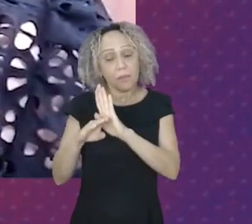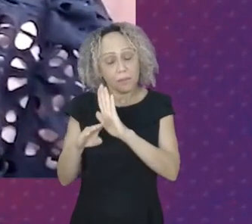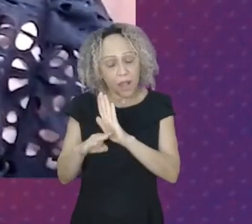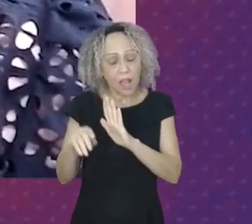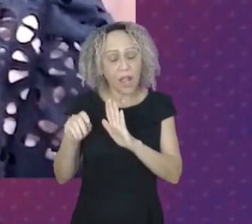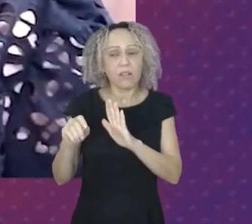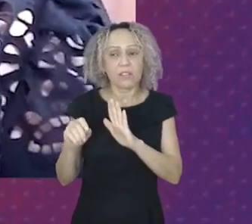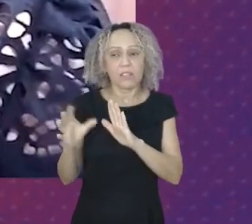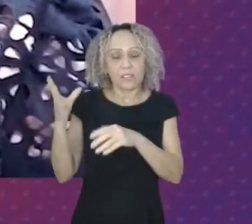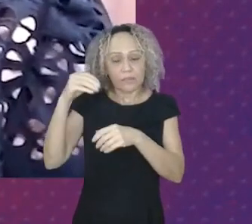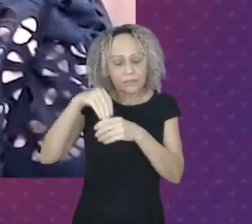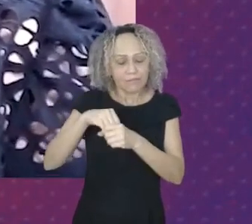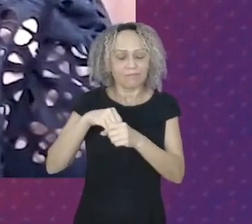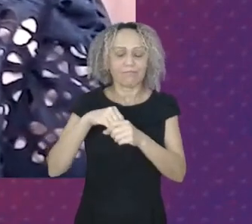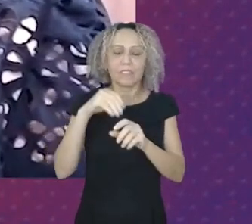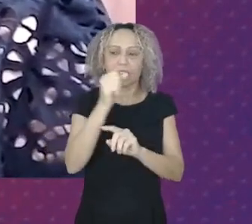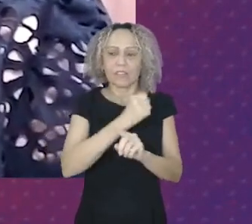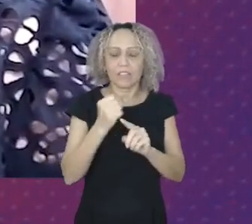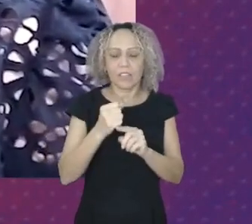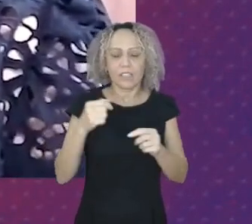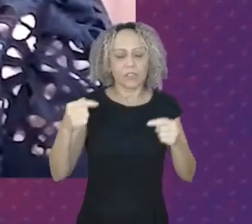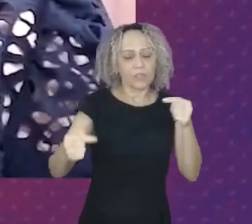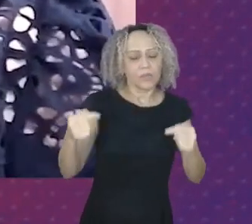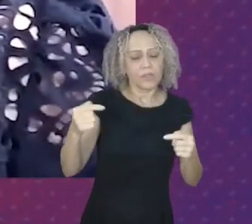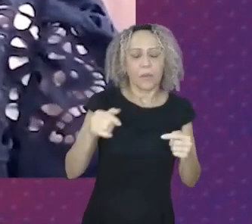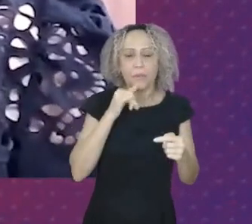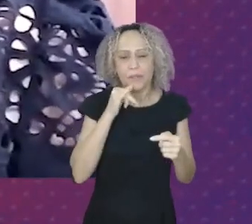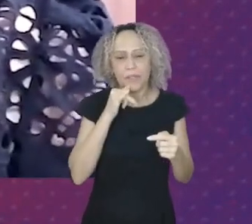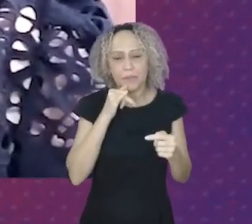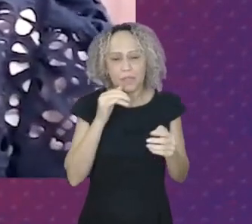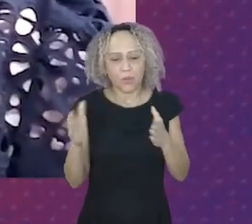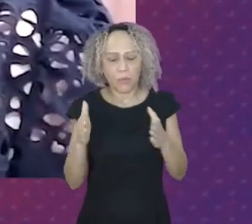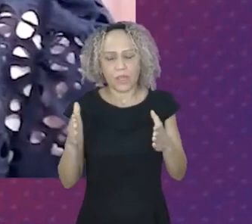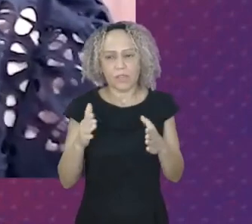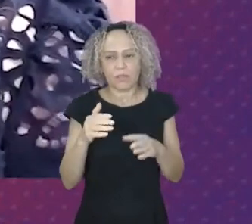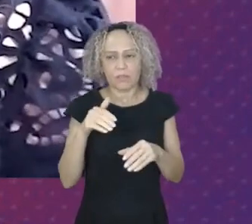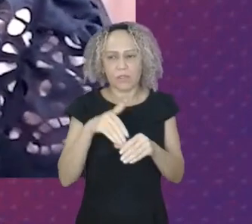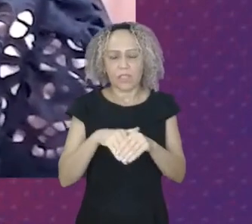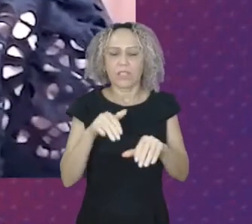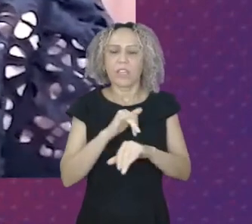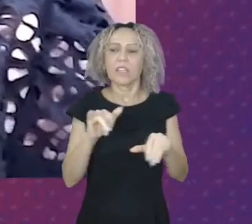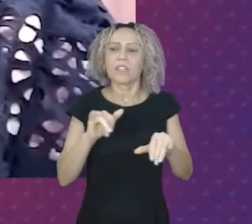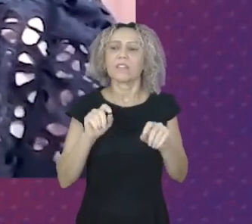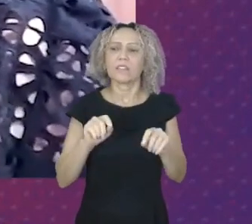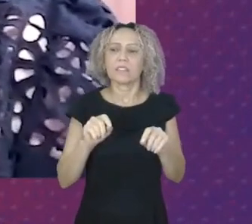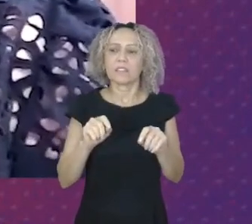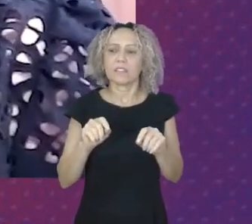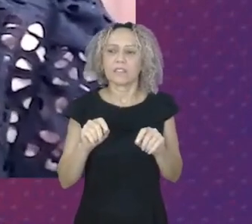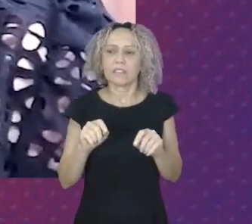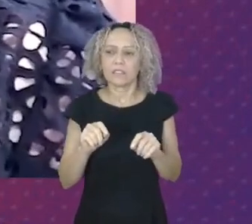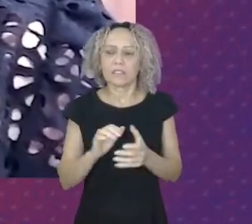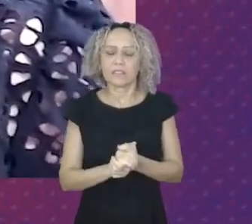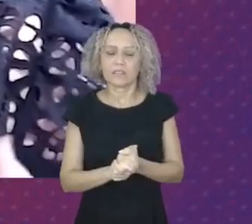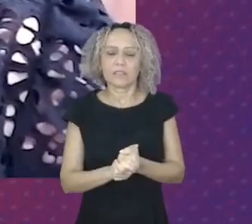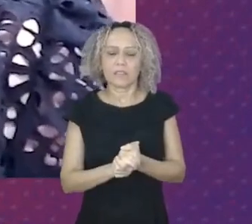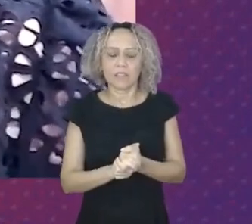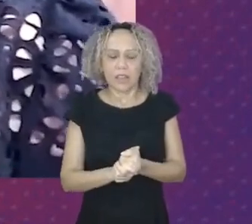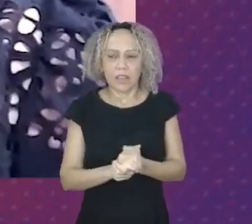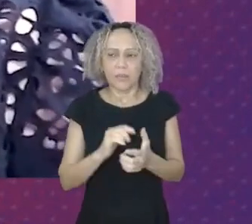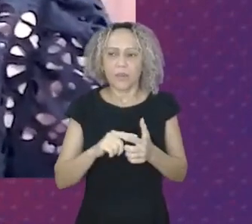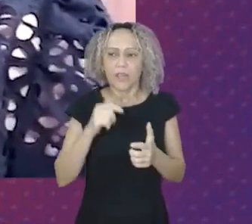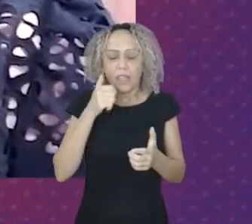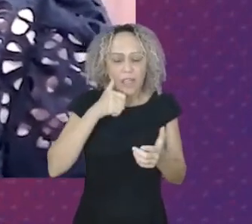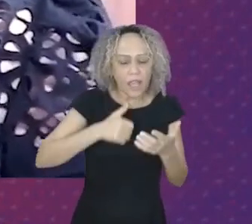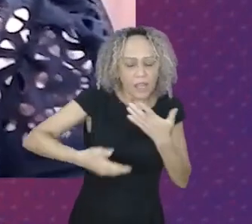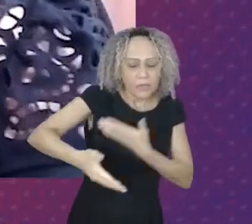estar disputando para na hora das eleições, onde as nossas mulheres precisam de se